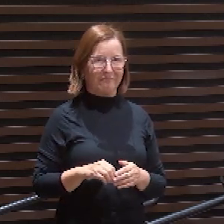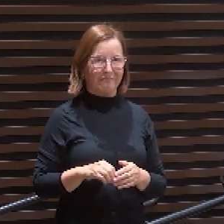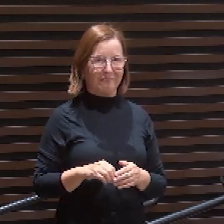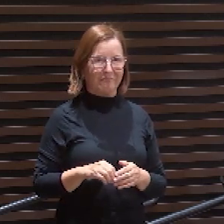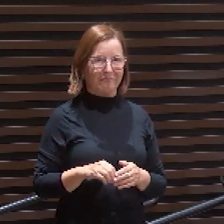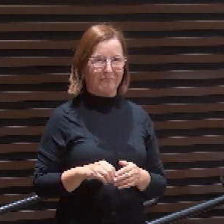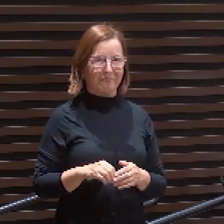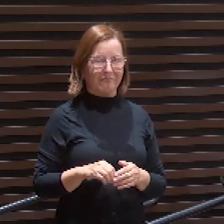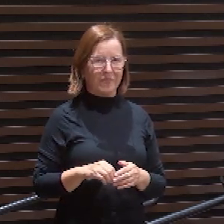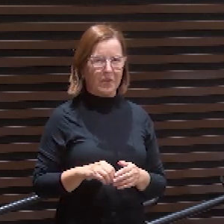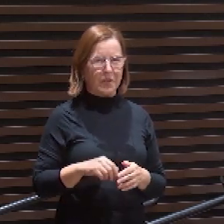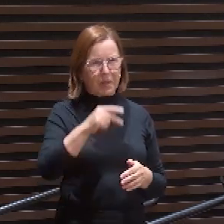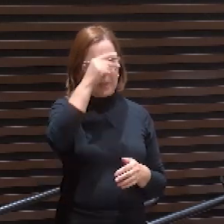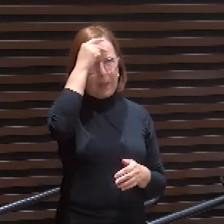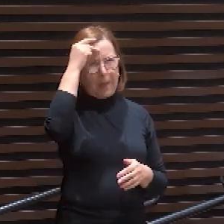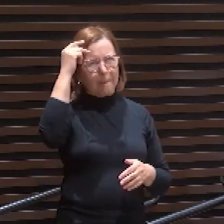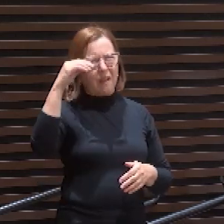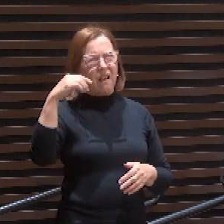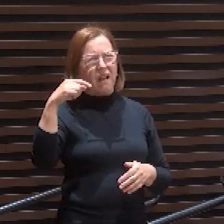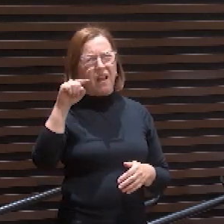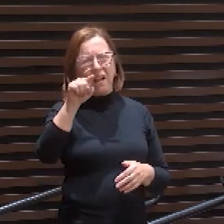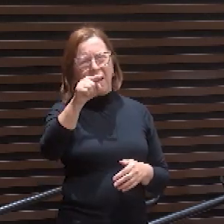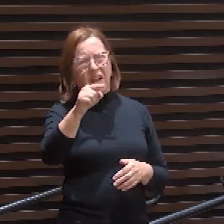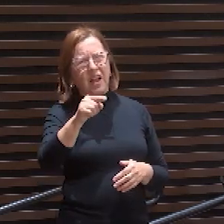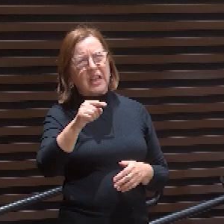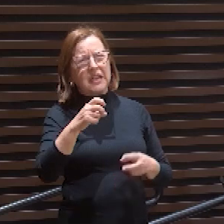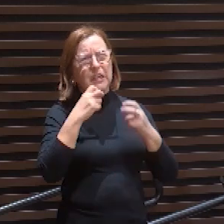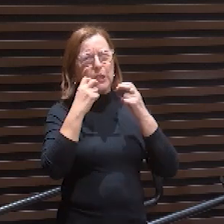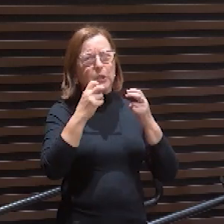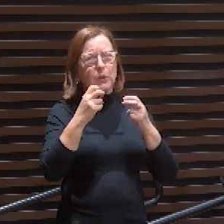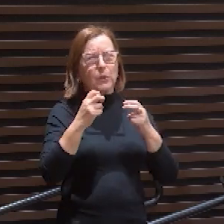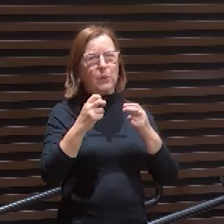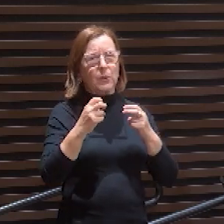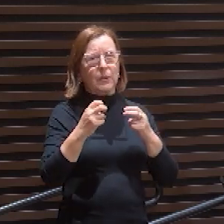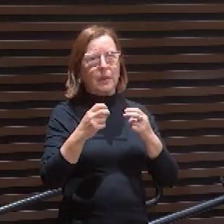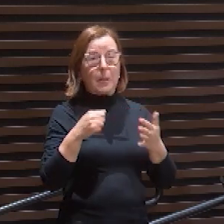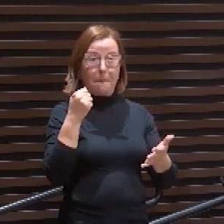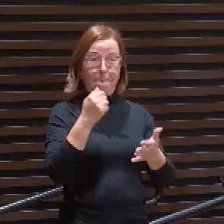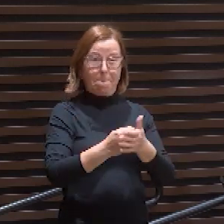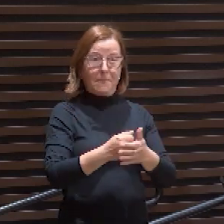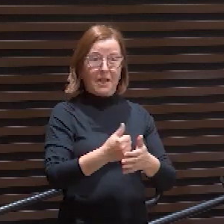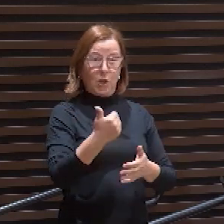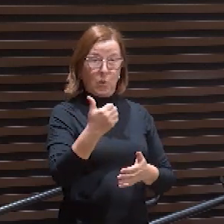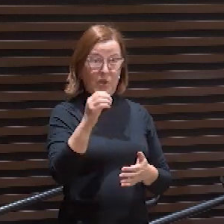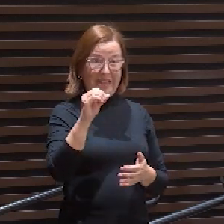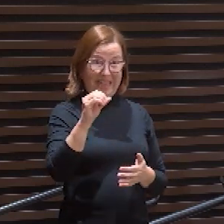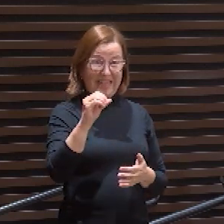alguém lá no fundo gritou: dou 10 libras pelo quadro.